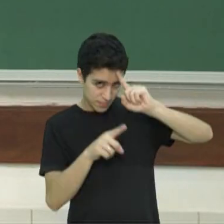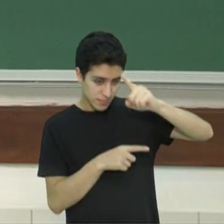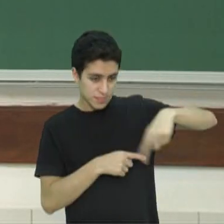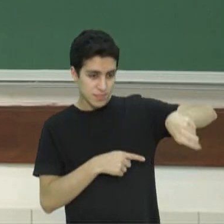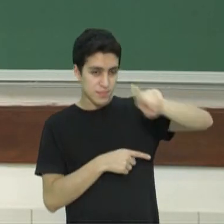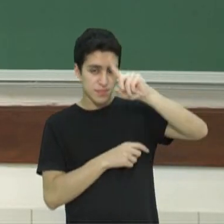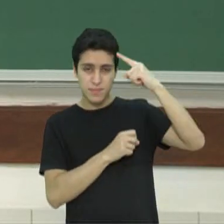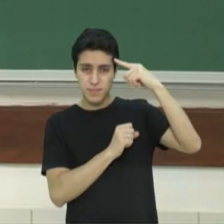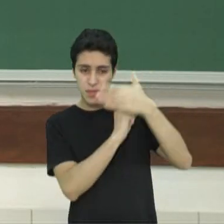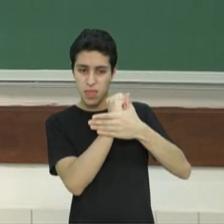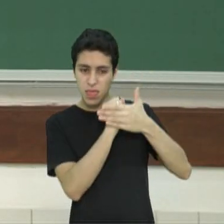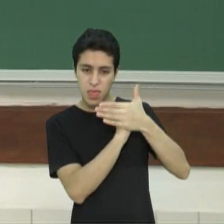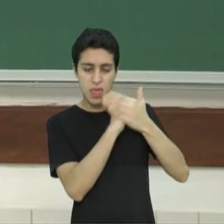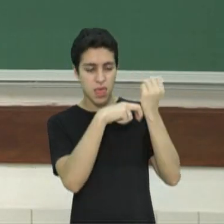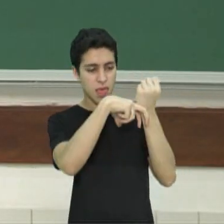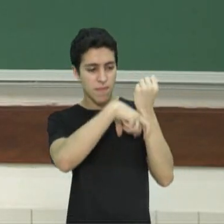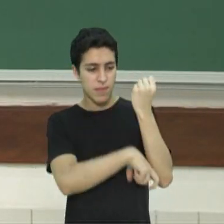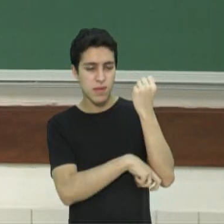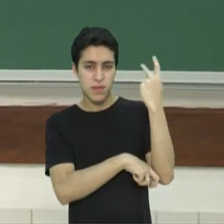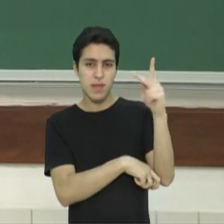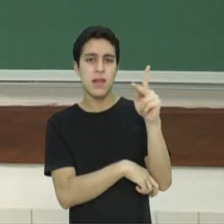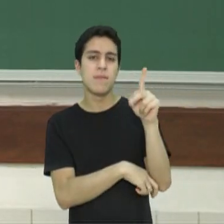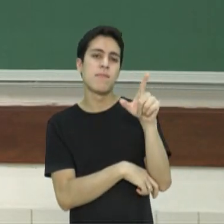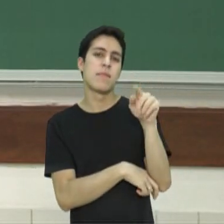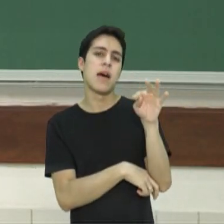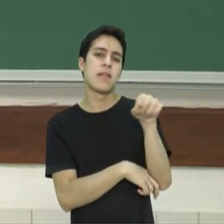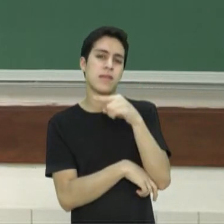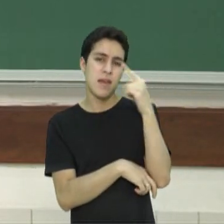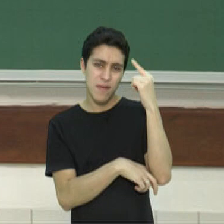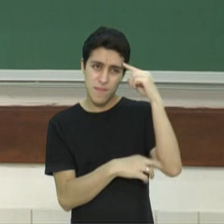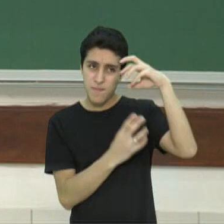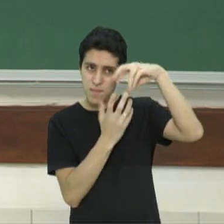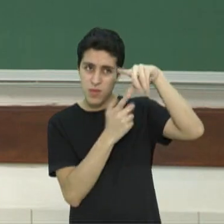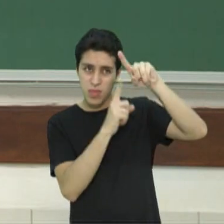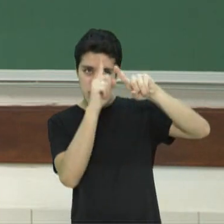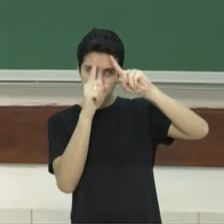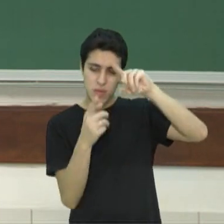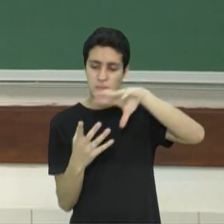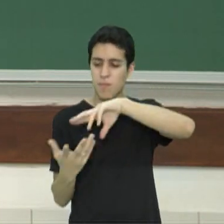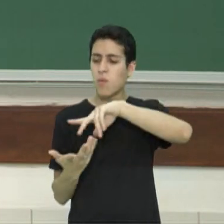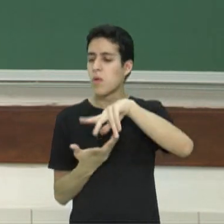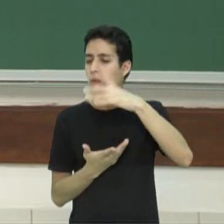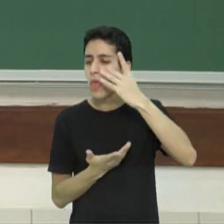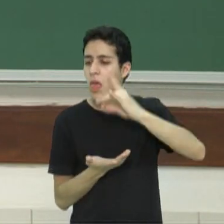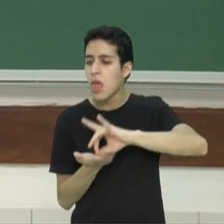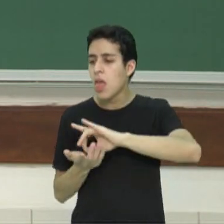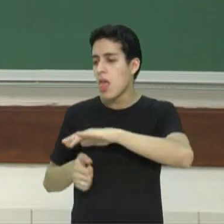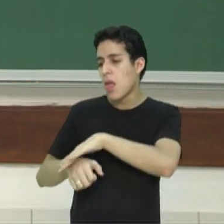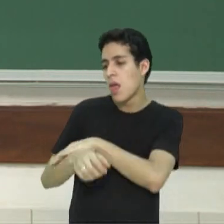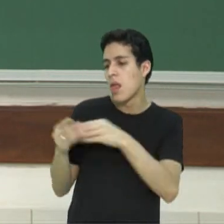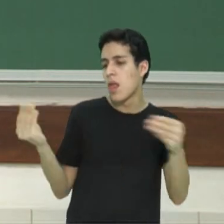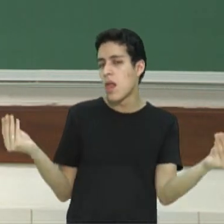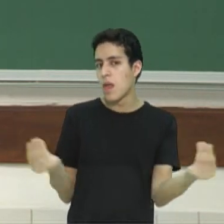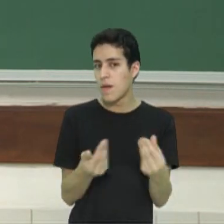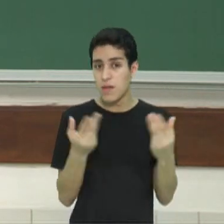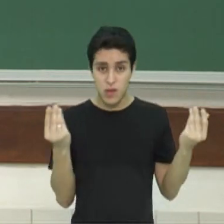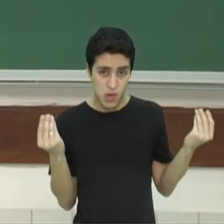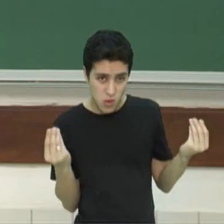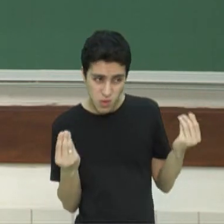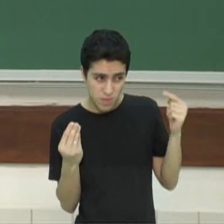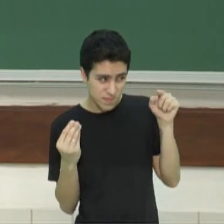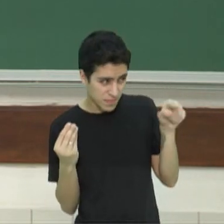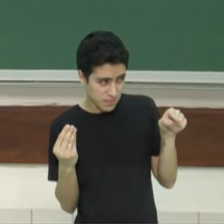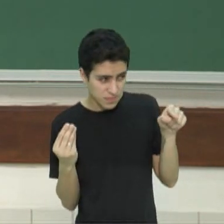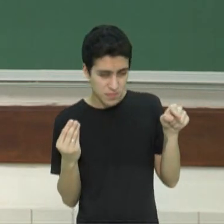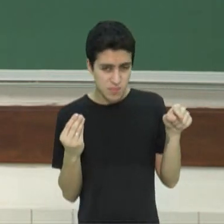é esse fundamento epistemológico do Platão, mundo das ideias, mundo sensível. E como que o Platão, a partir